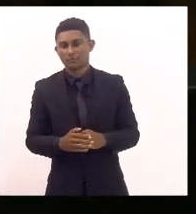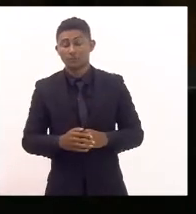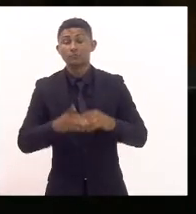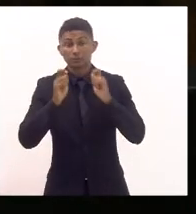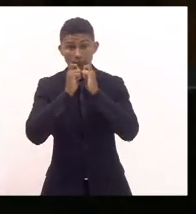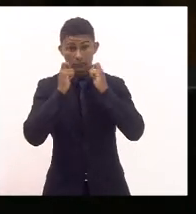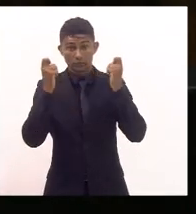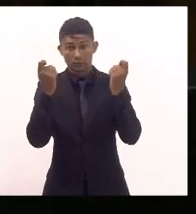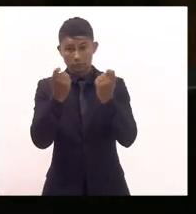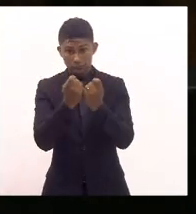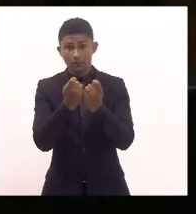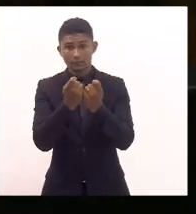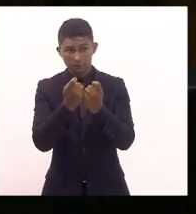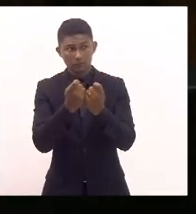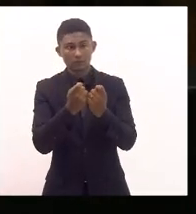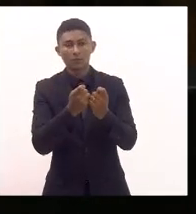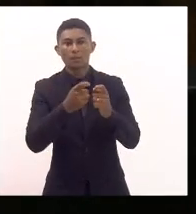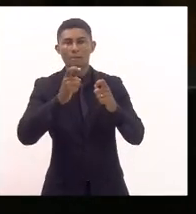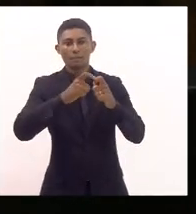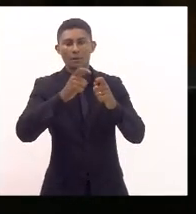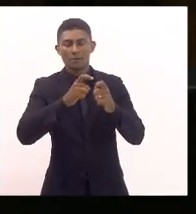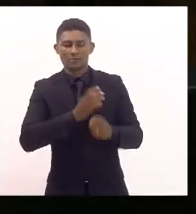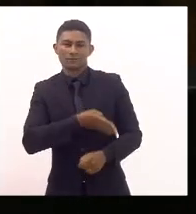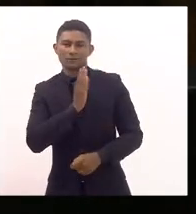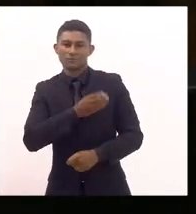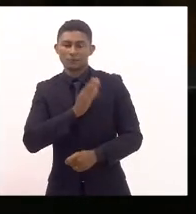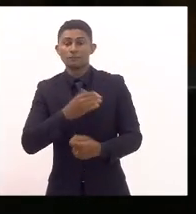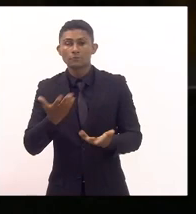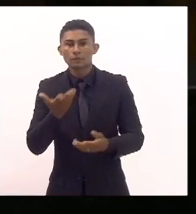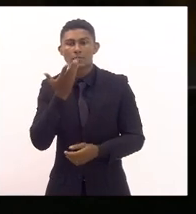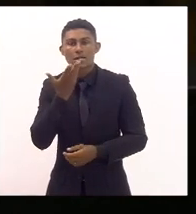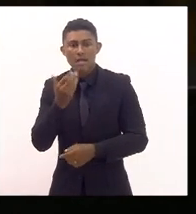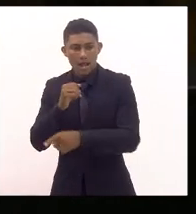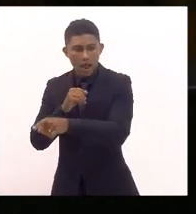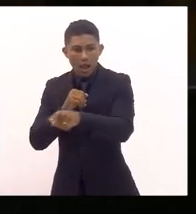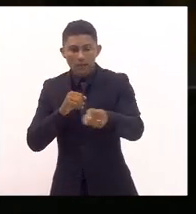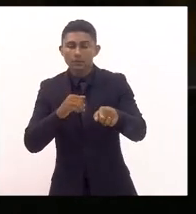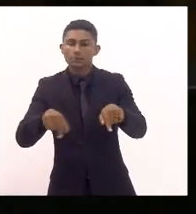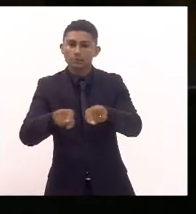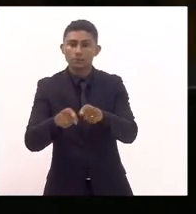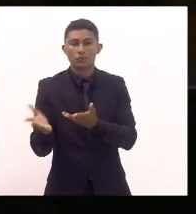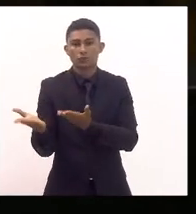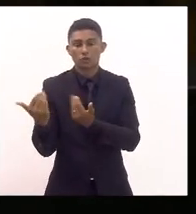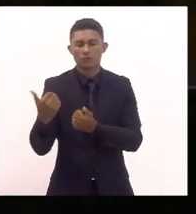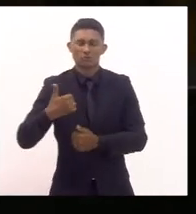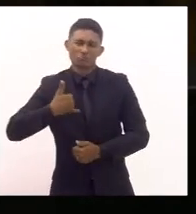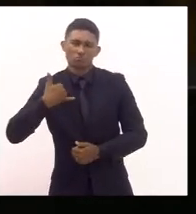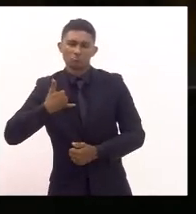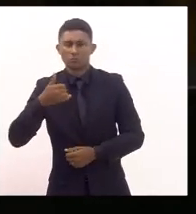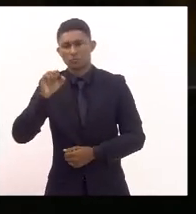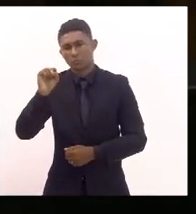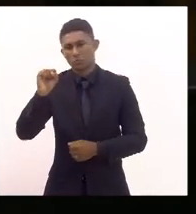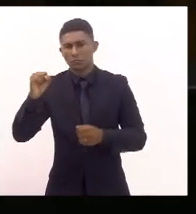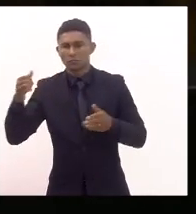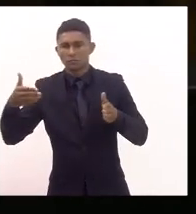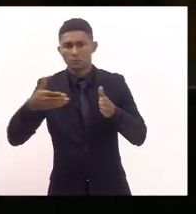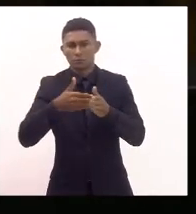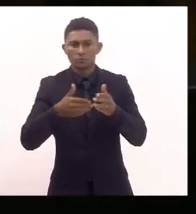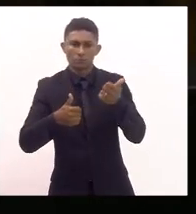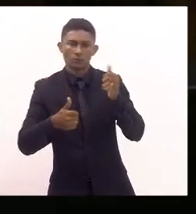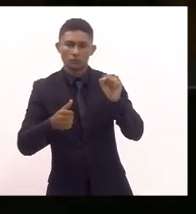americana de Cardiologia crianças e adolescentes de 8 a 18 anos